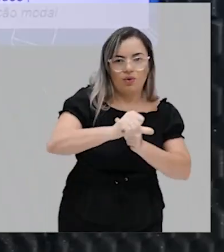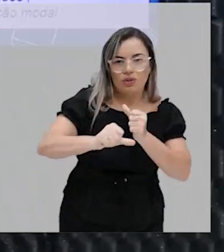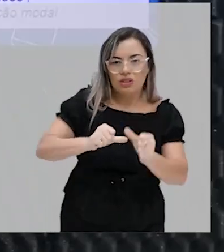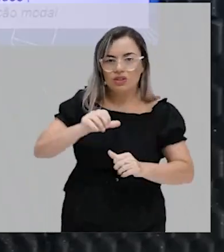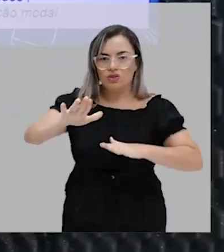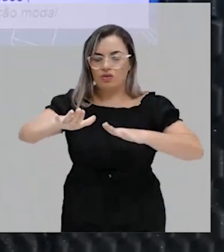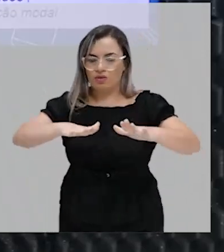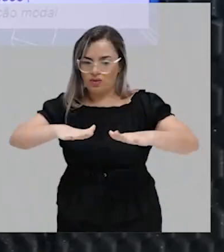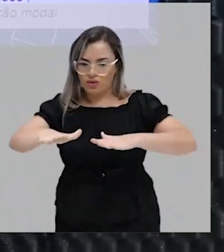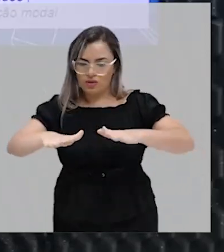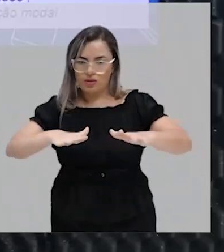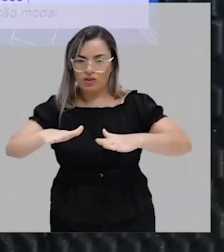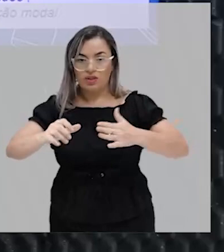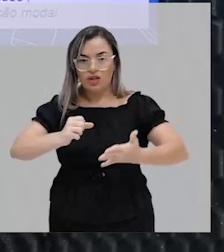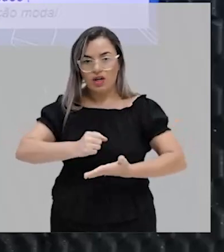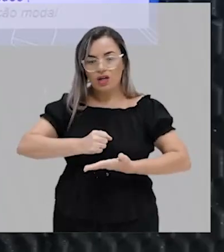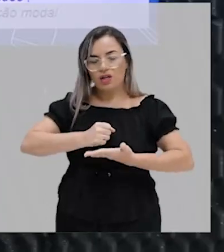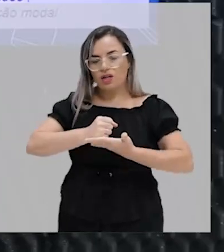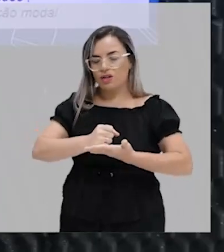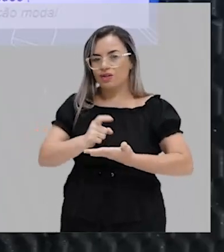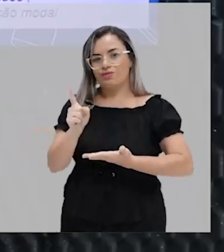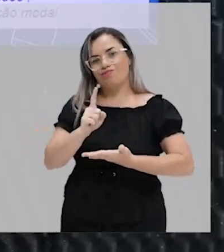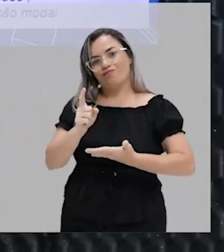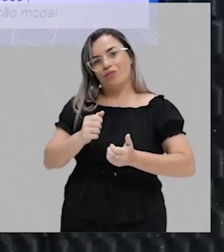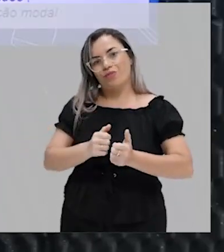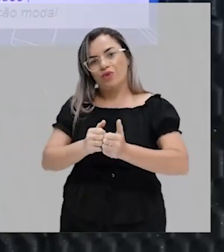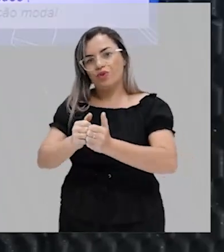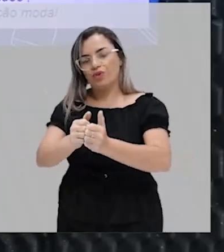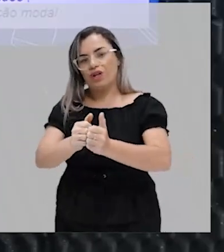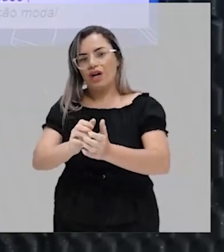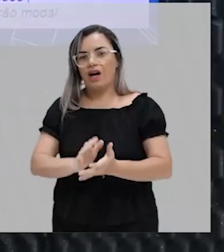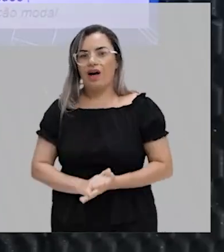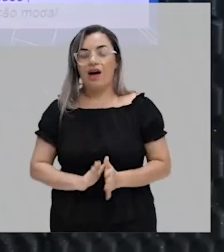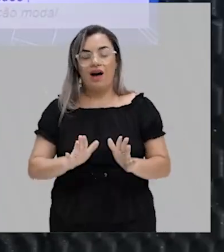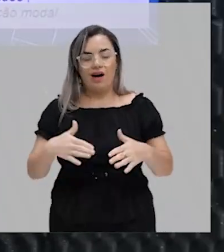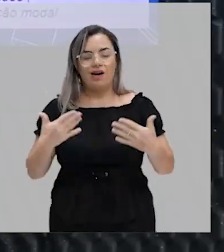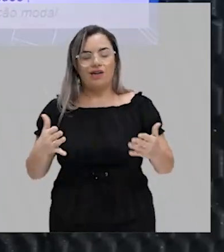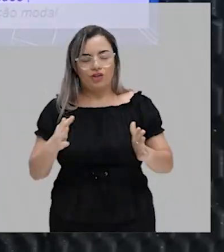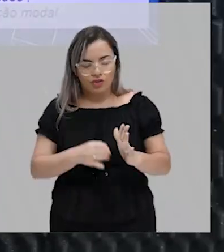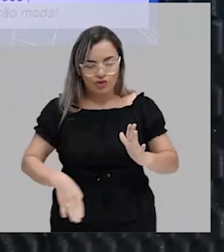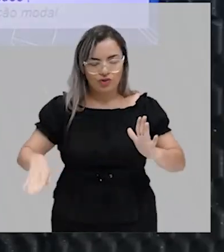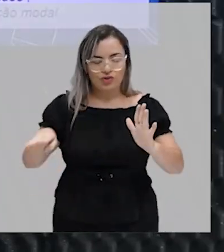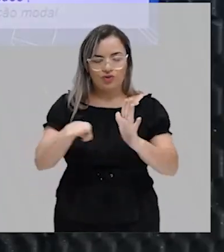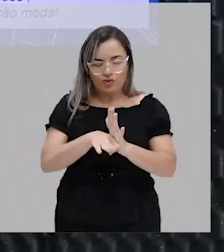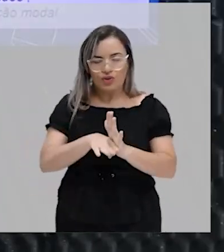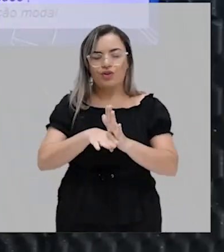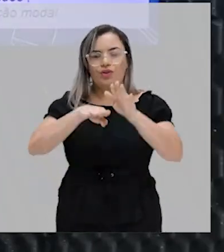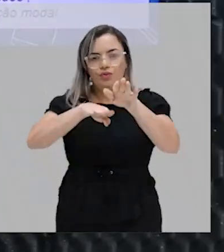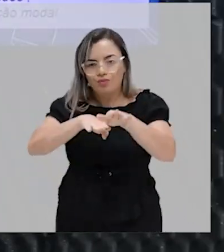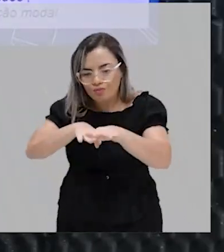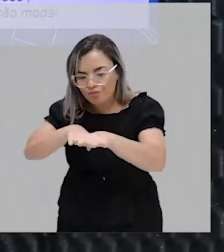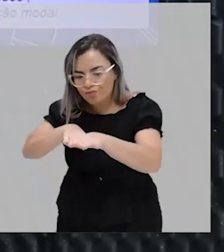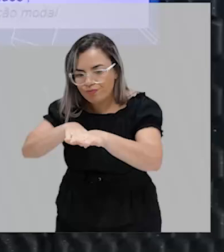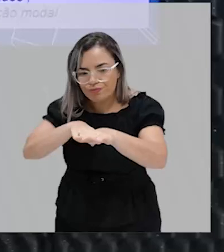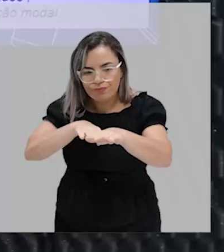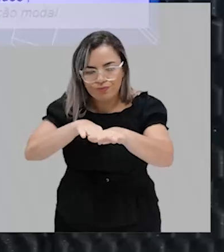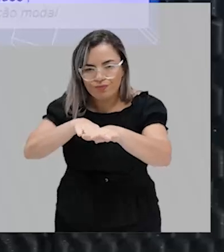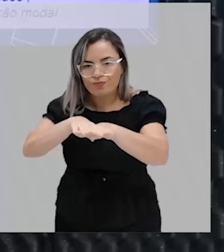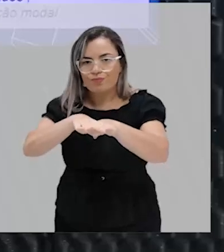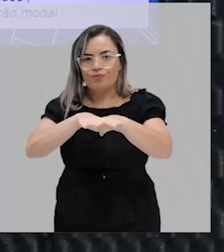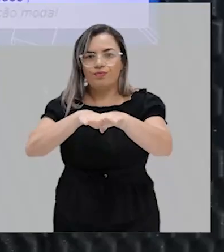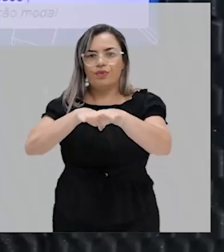acompanhando, tá certo? E aí chega um momento que o trânsito literalmente para. Não é à toa que a gente vê, por exemplo, em São Luís, uma série atualmente